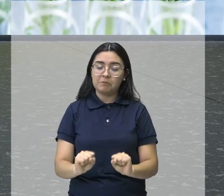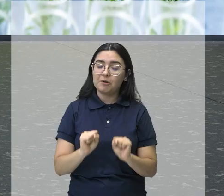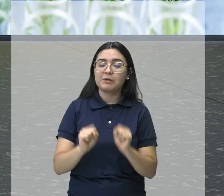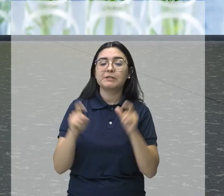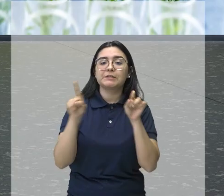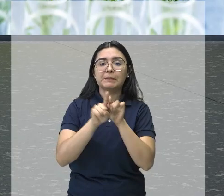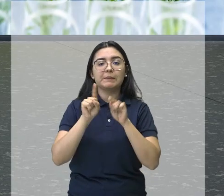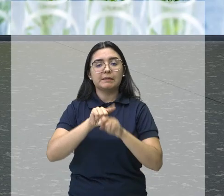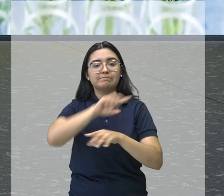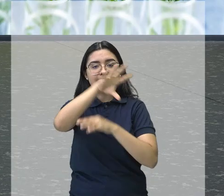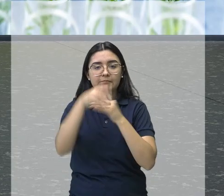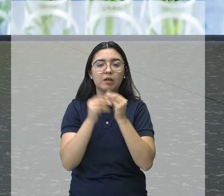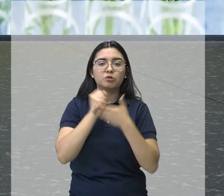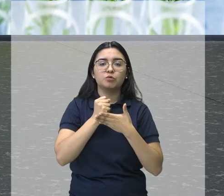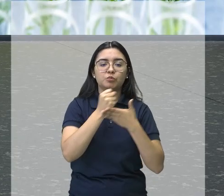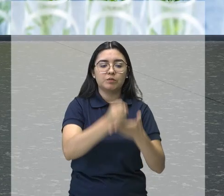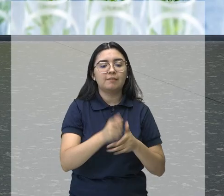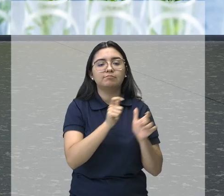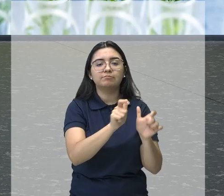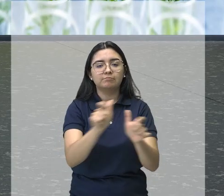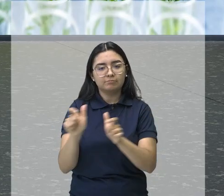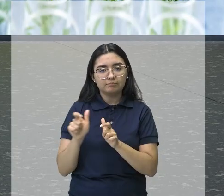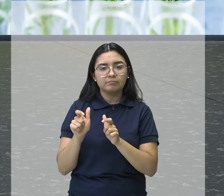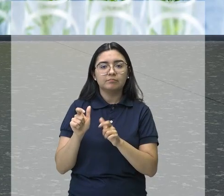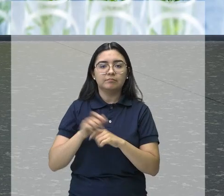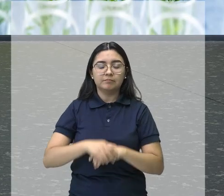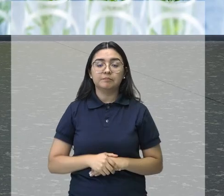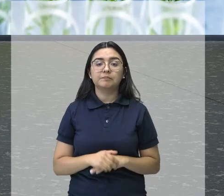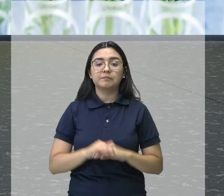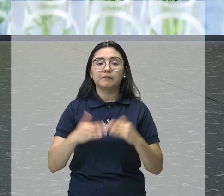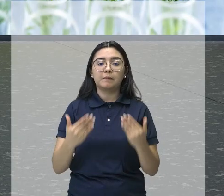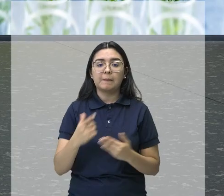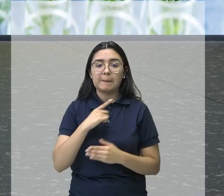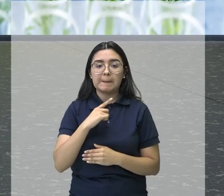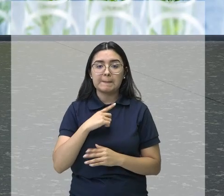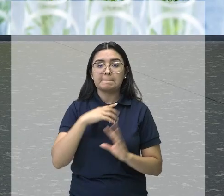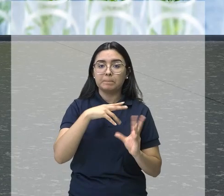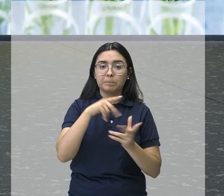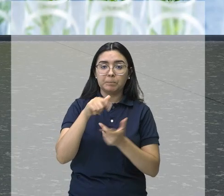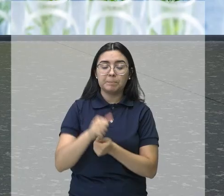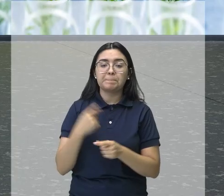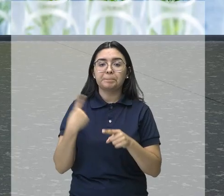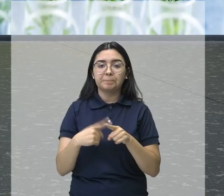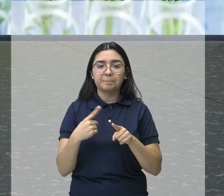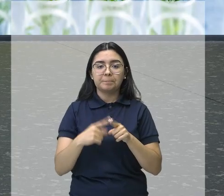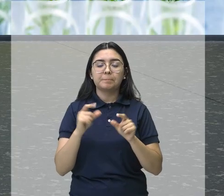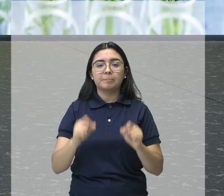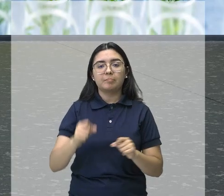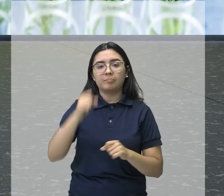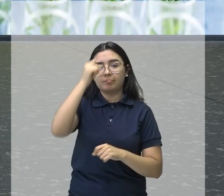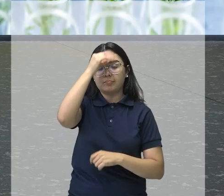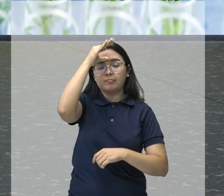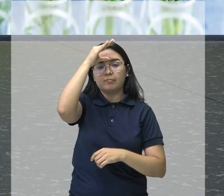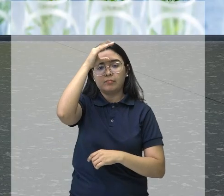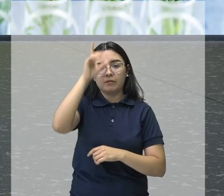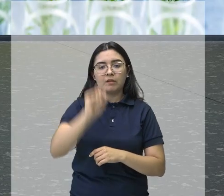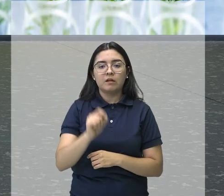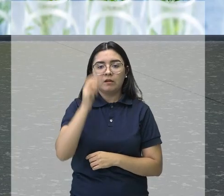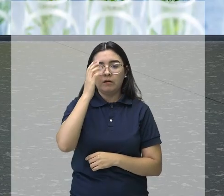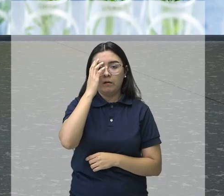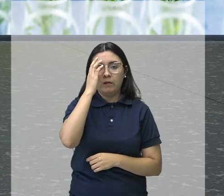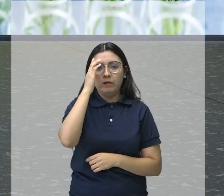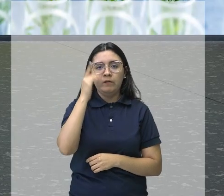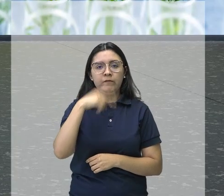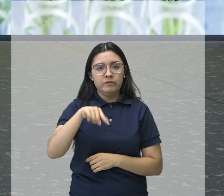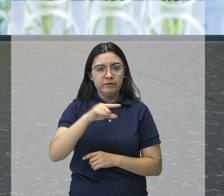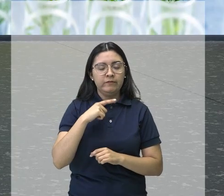essa contribuição a partir do local para o global. Sim, porque este conhecimento que você